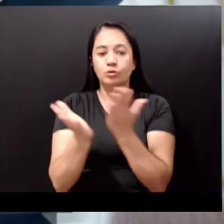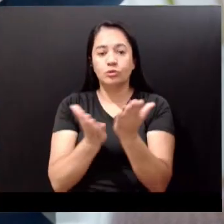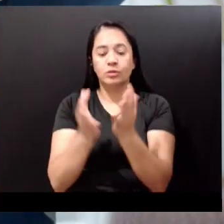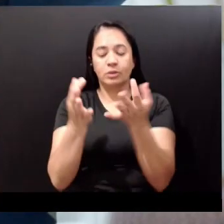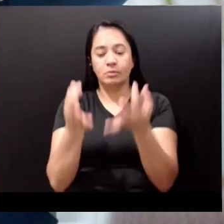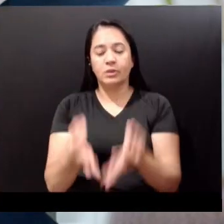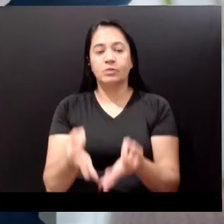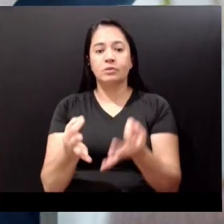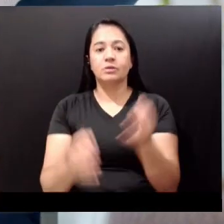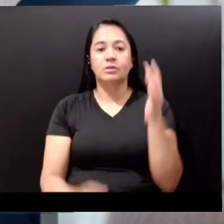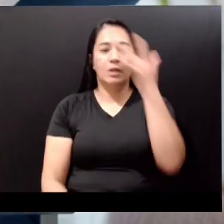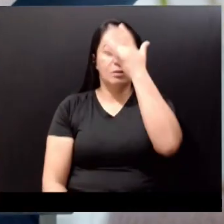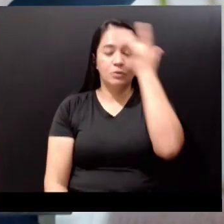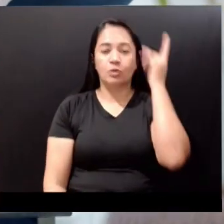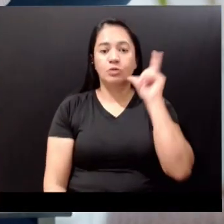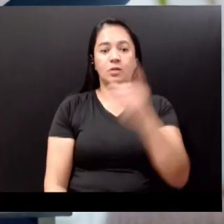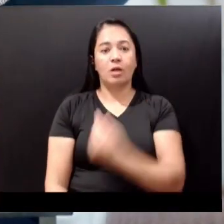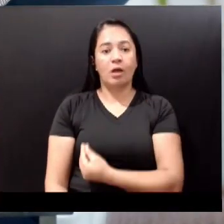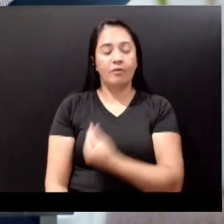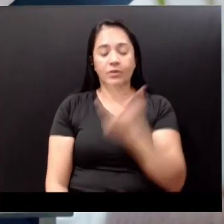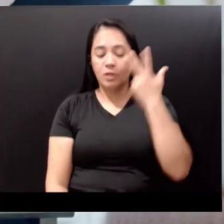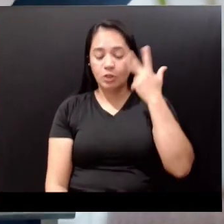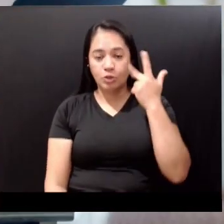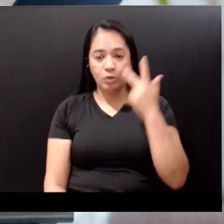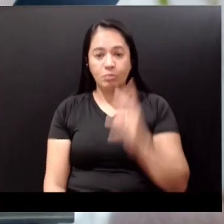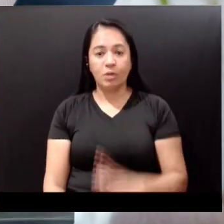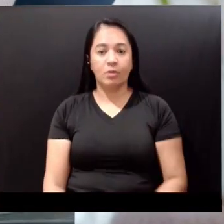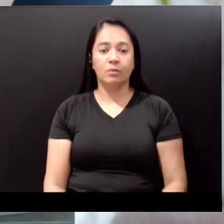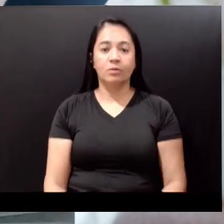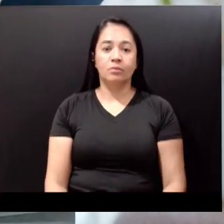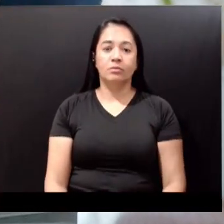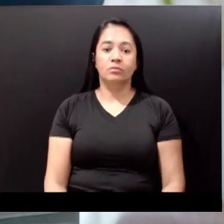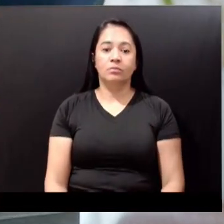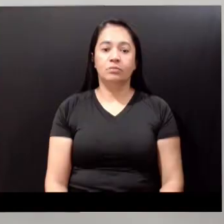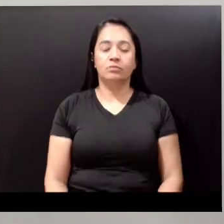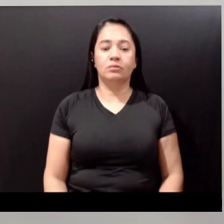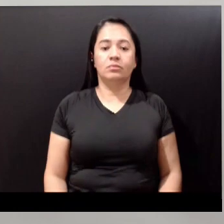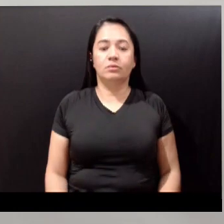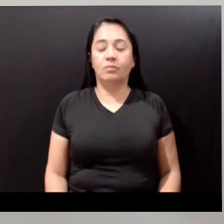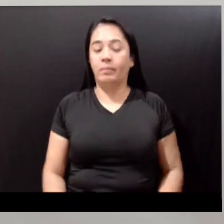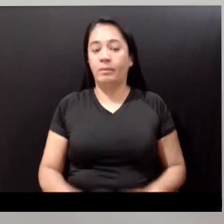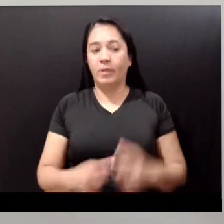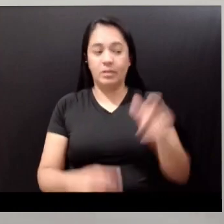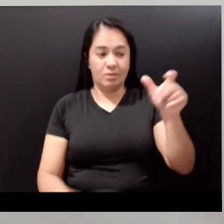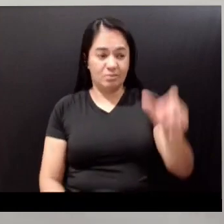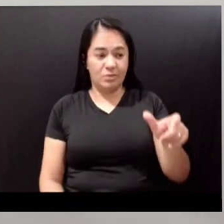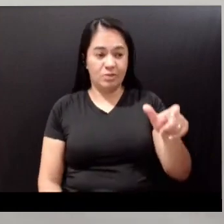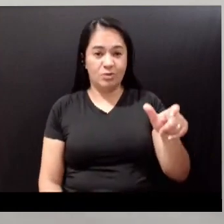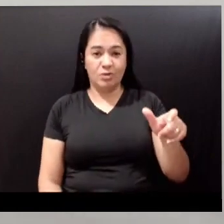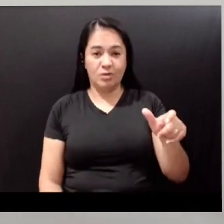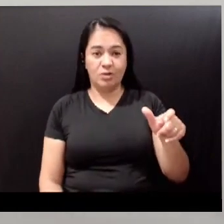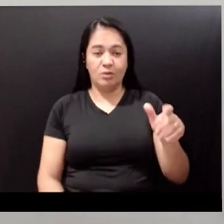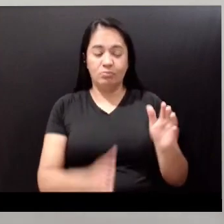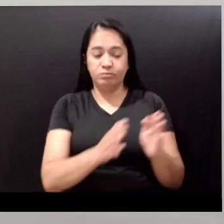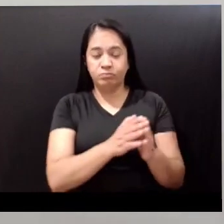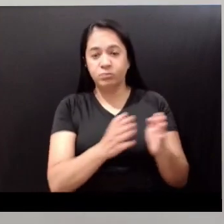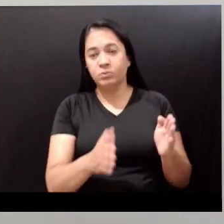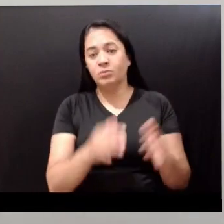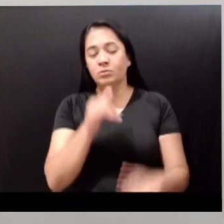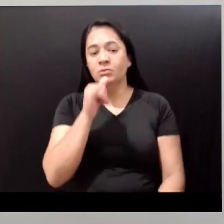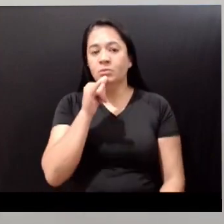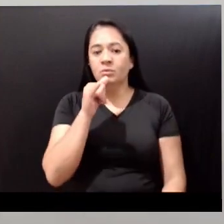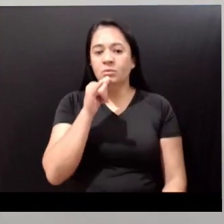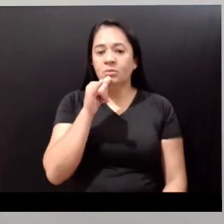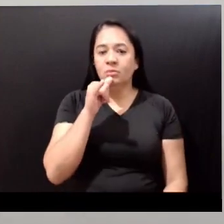as pessoas possam ter uma vida normalizada, realizar todas as suas atividades. Mas aqueles que estejam temporariamente,